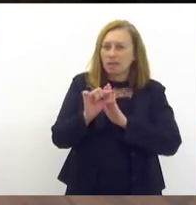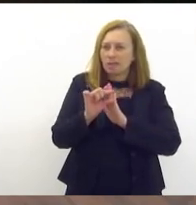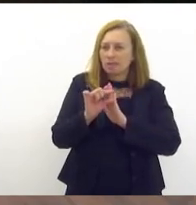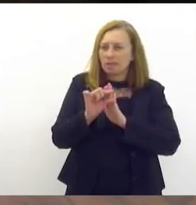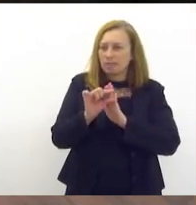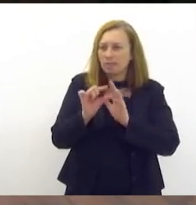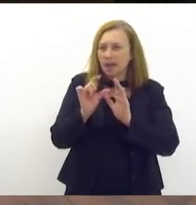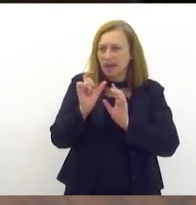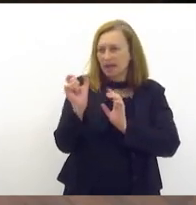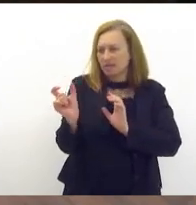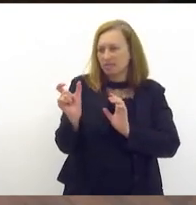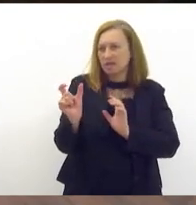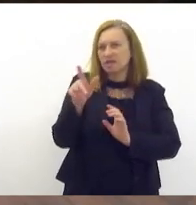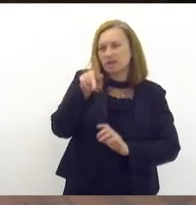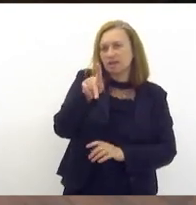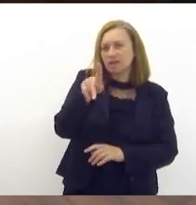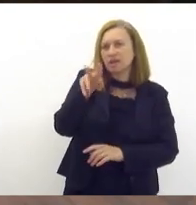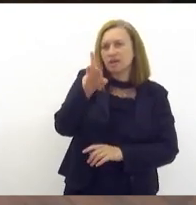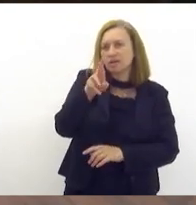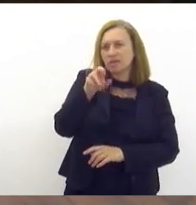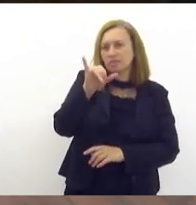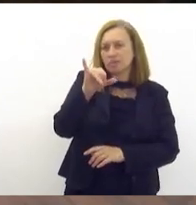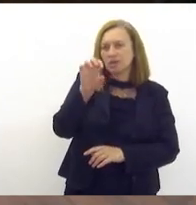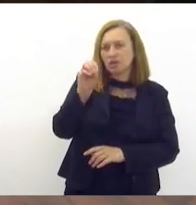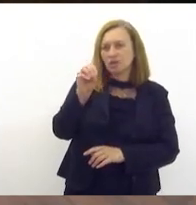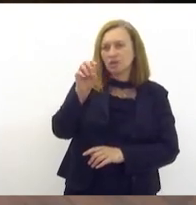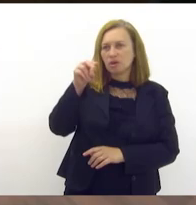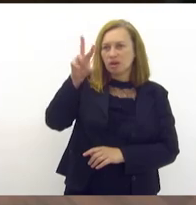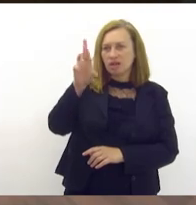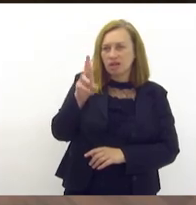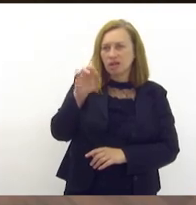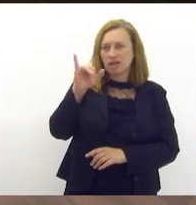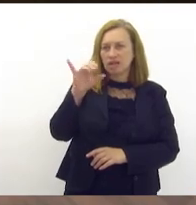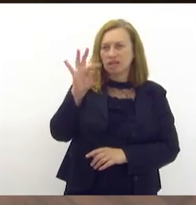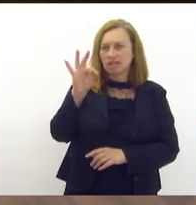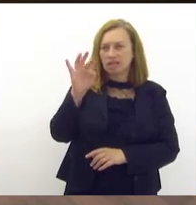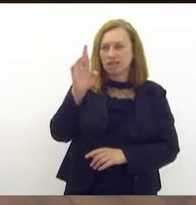vou ler a minha emenda original. Ela diz o seguinte: